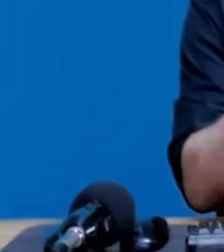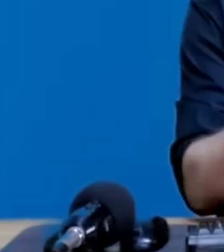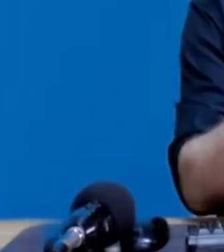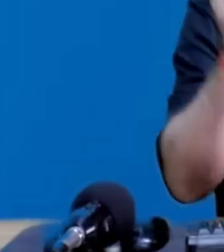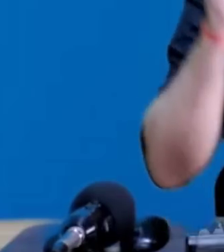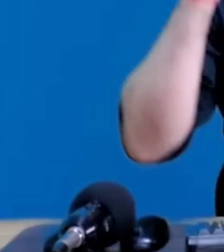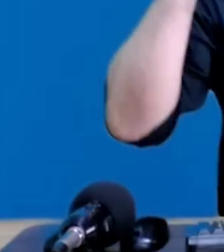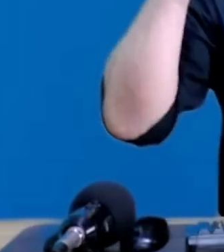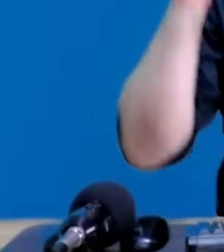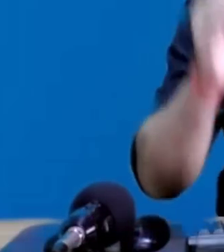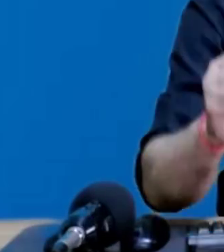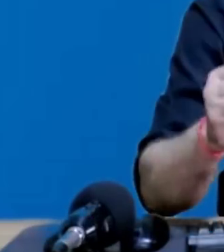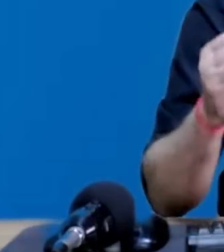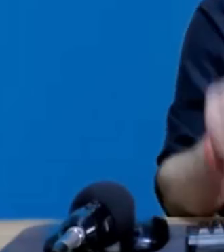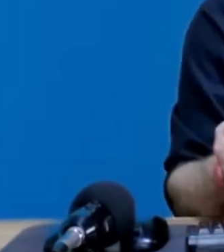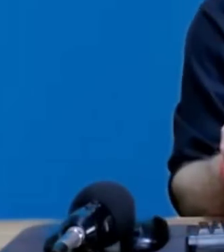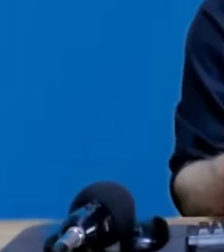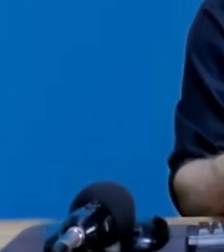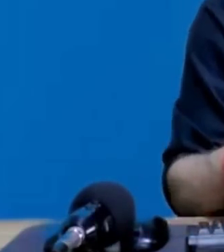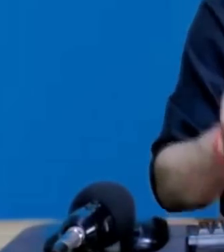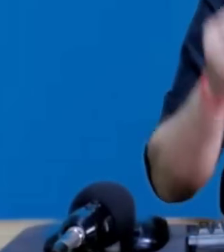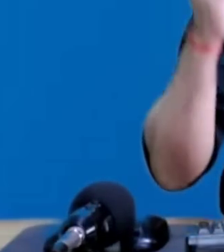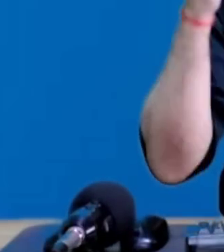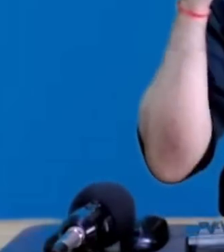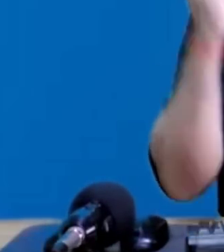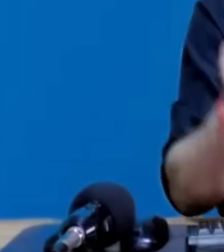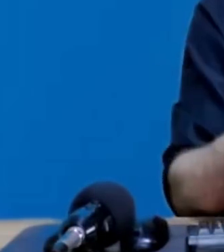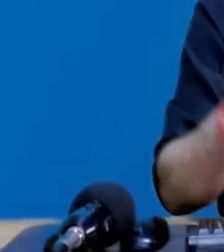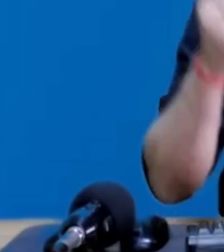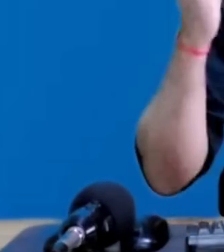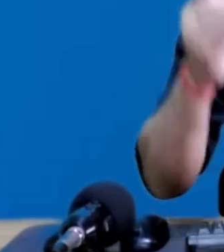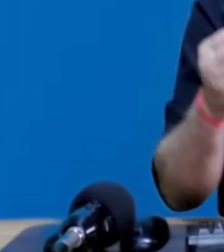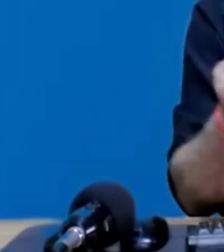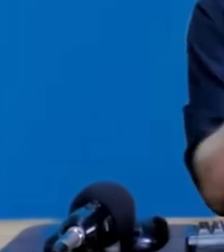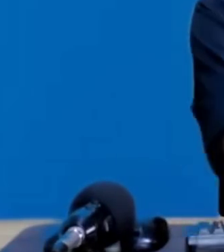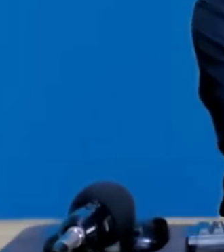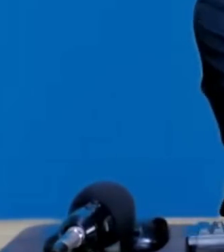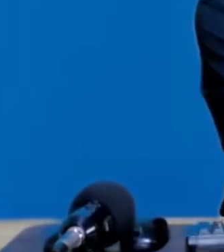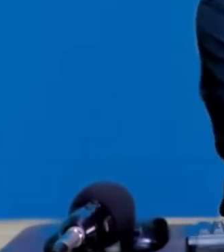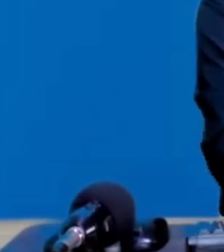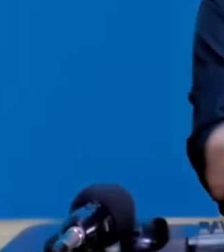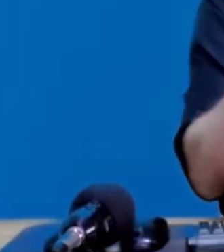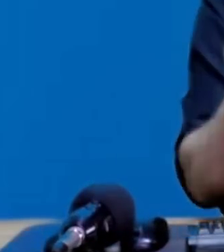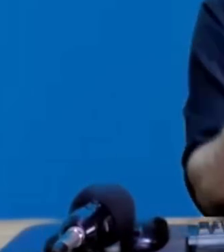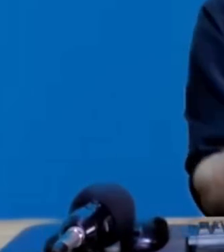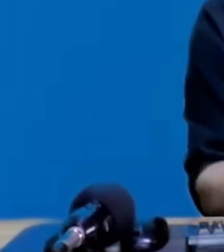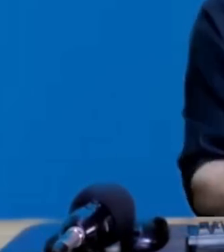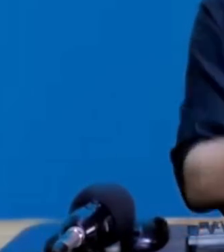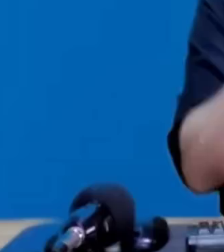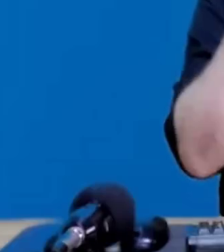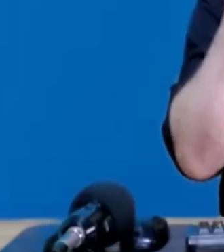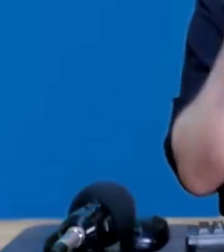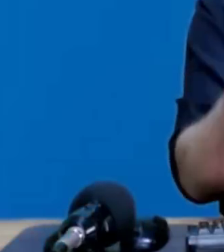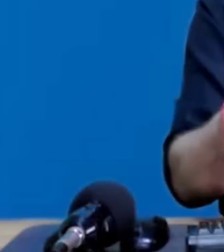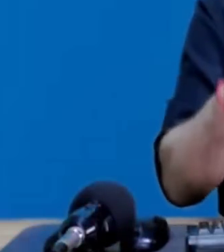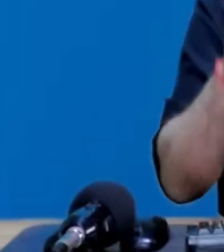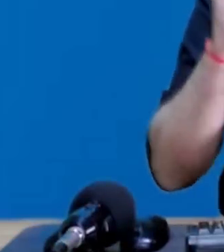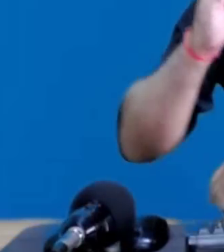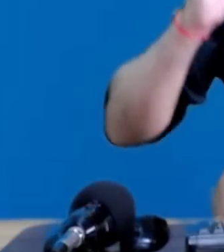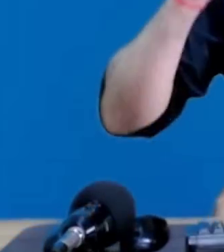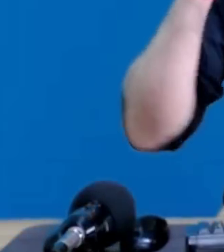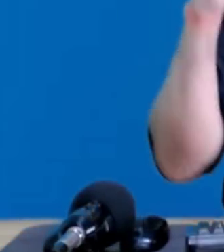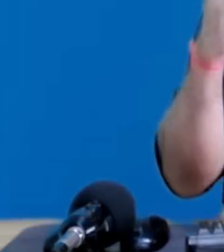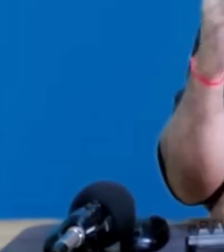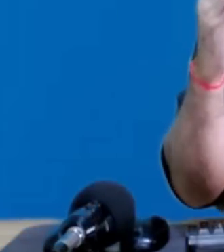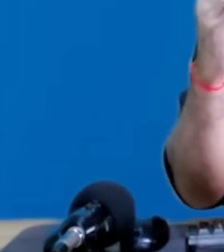deputada Jandira Fegali trouxe sobre essas joias doadas em Minas Gerais para Bolsonaro durante o